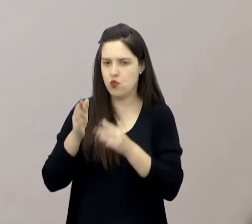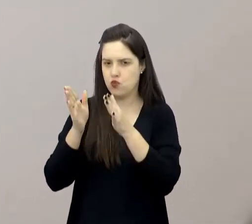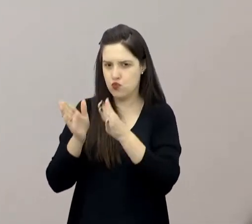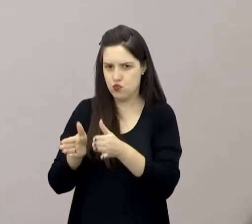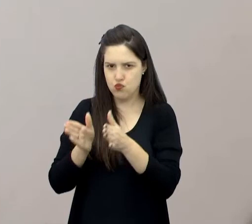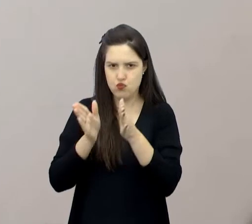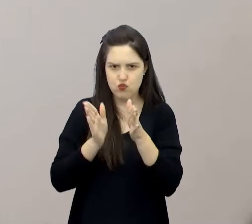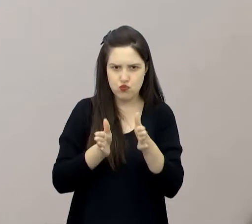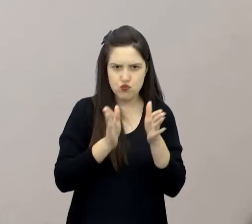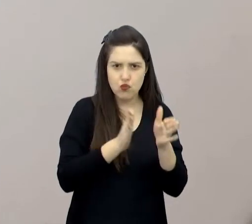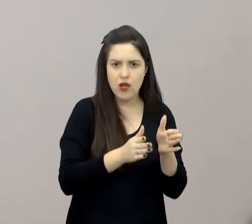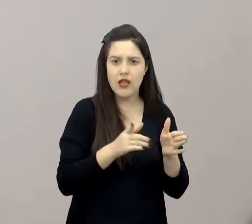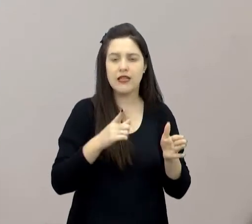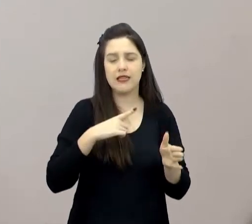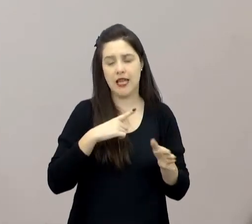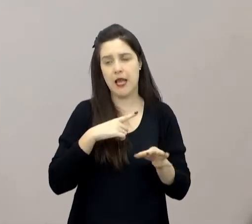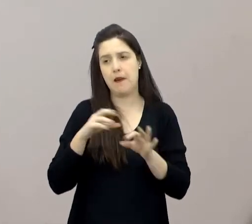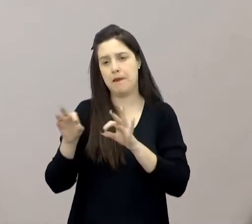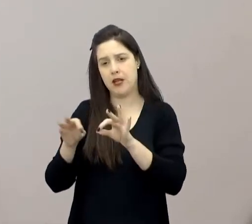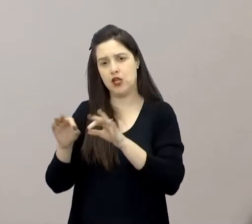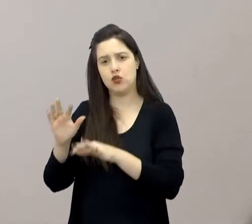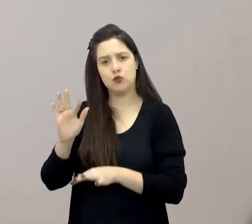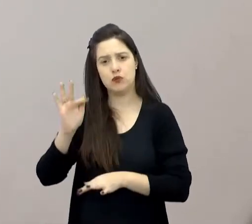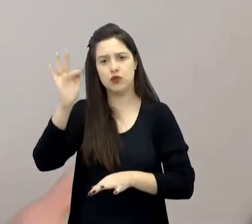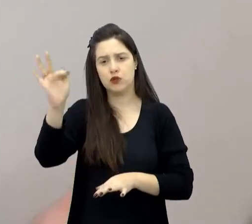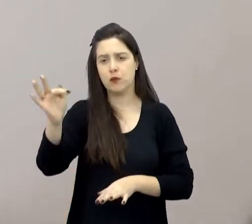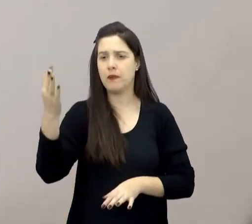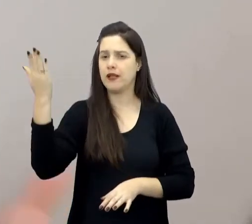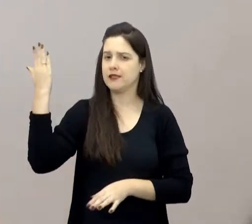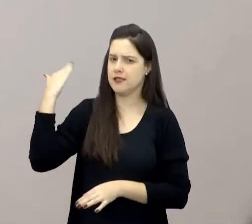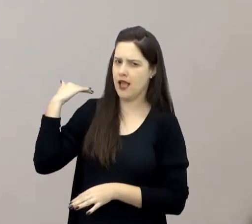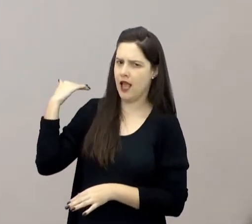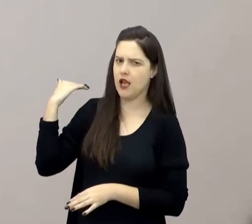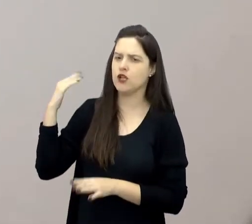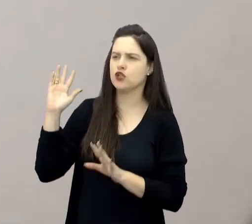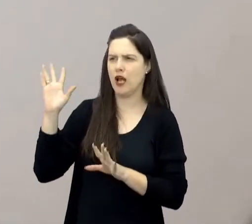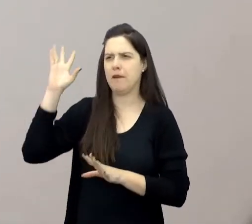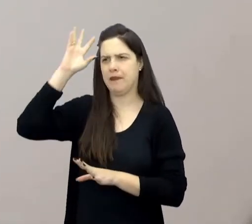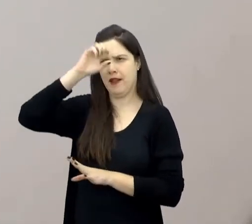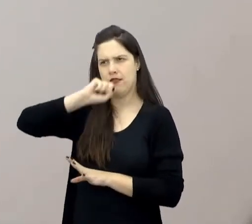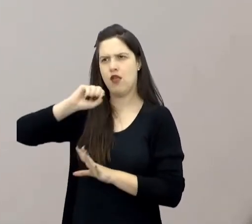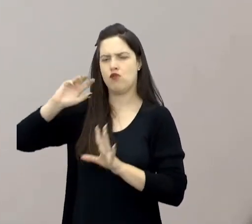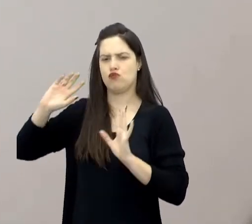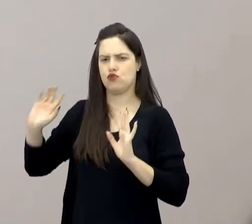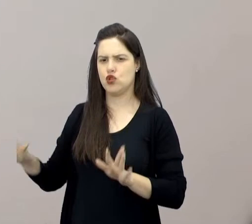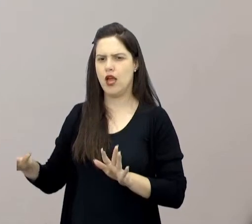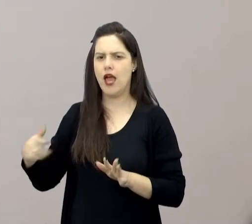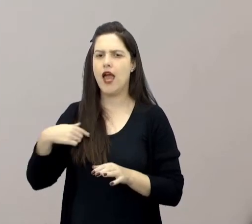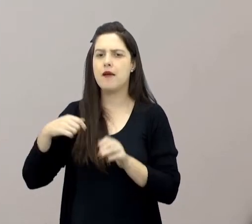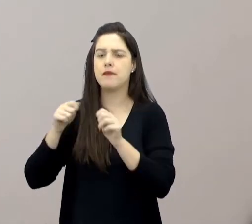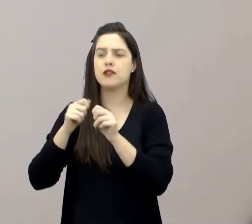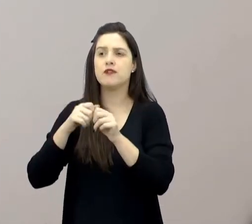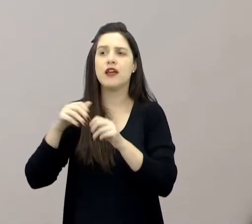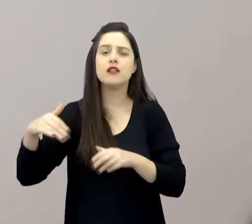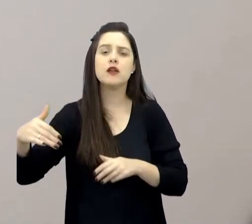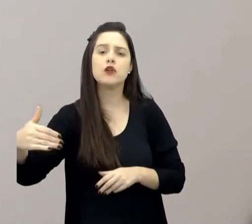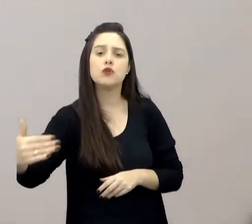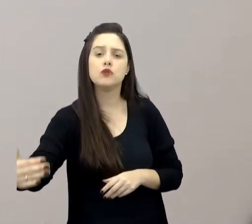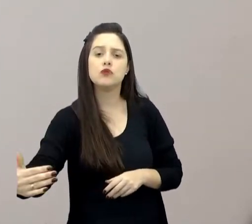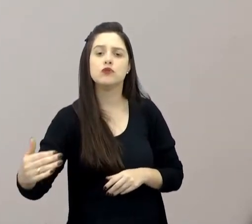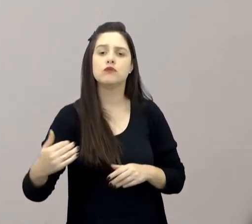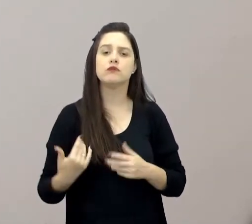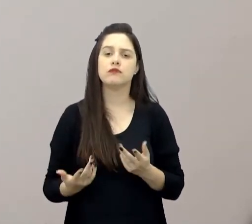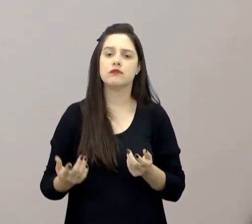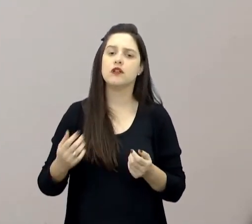Quem planeja, planeja o futuro, não planeja o passado. Com o passado a gente aprende, mas a gente faz uma organização do